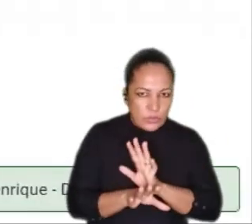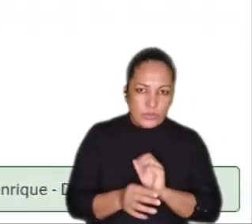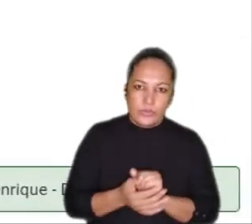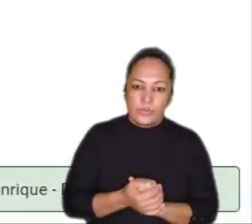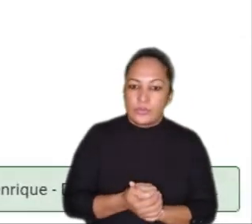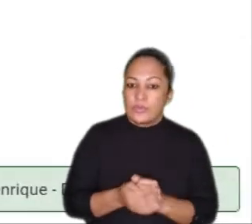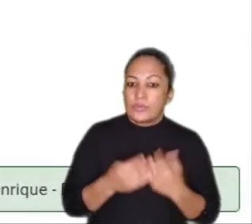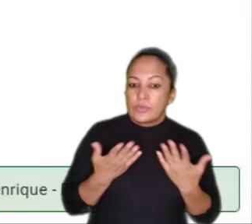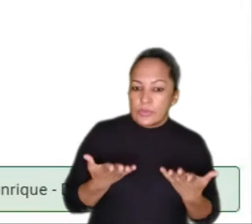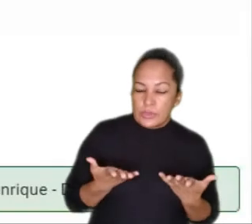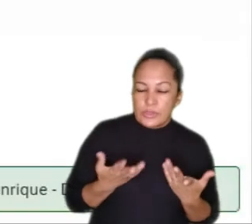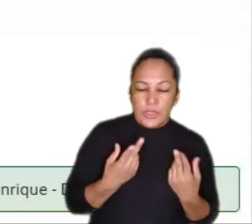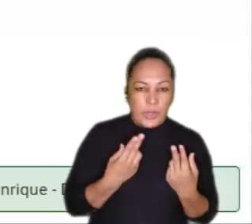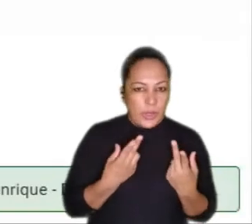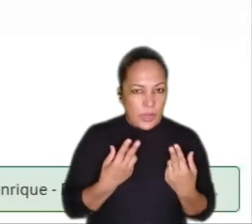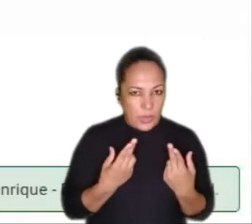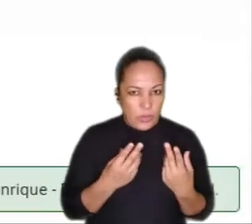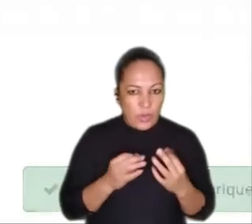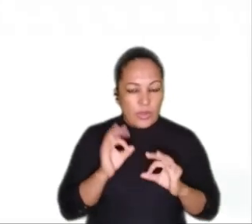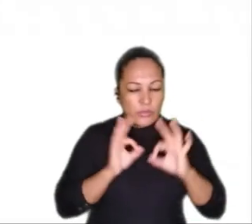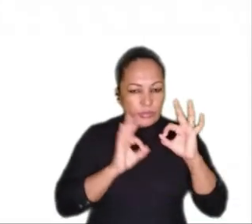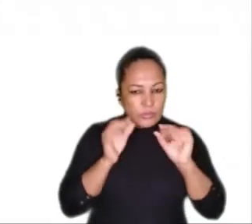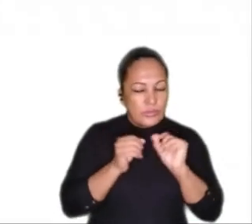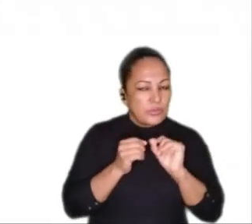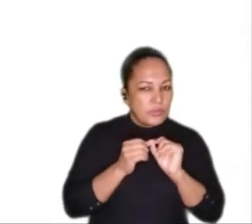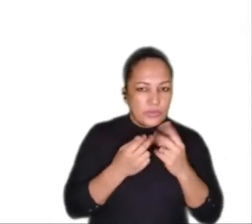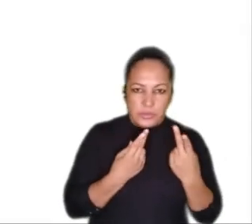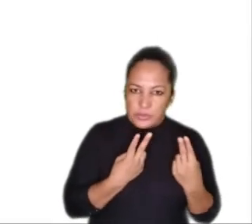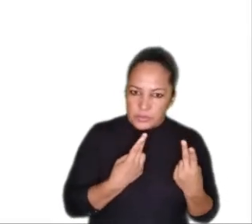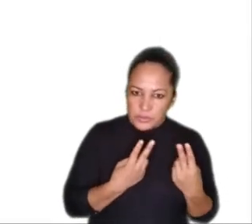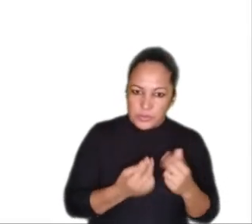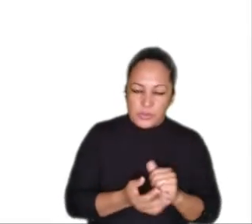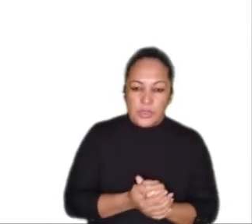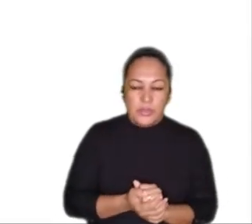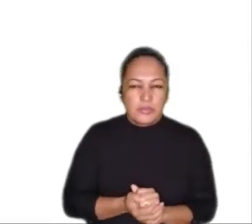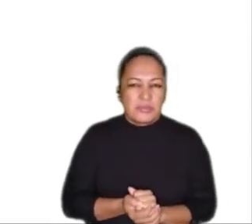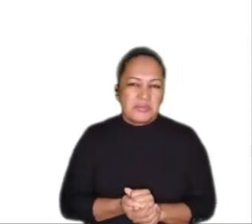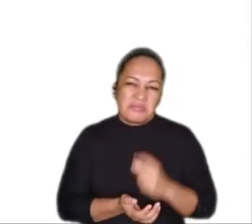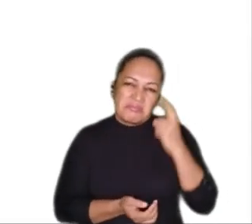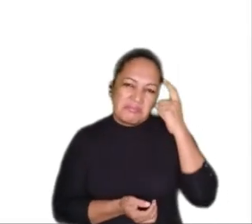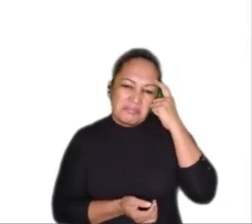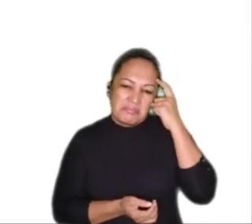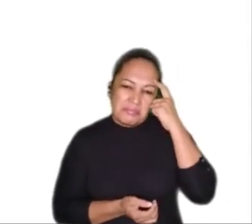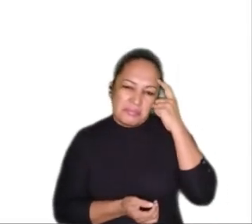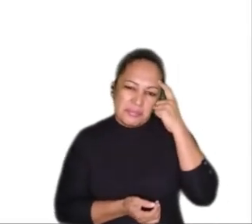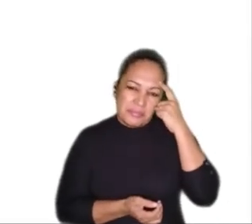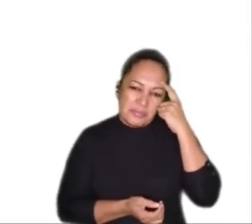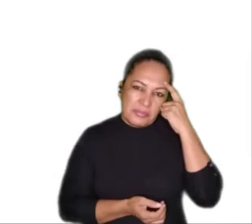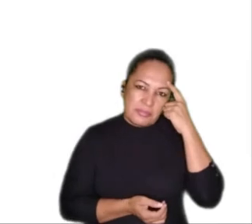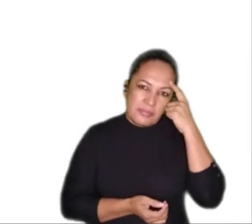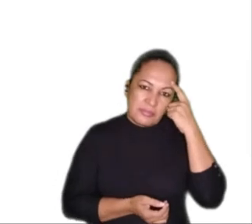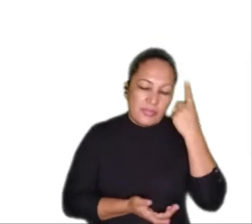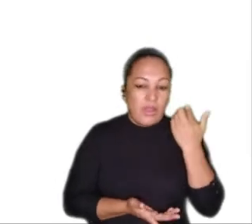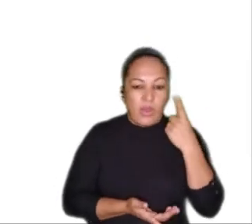bom? Então, tá aí os mesmos comandos que a gente fez ali. Vou fazer eu acho que